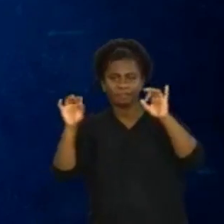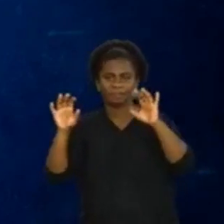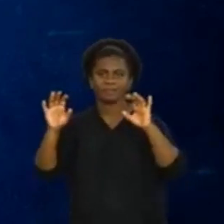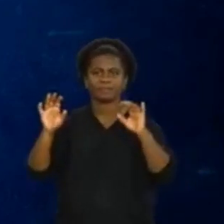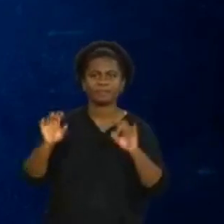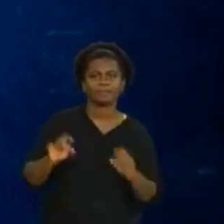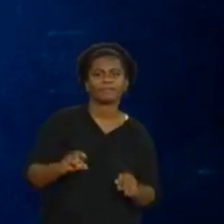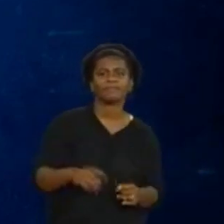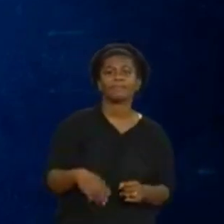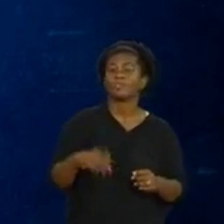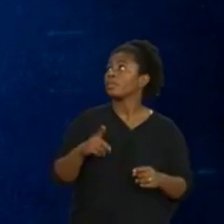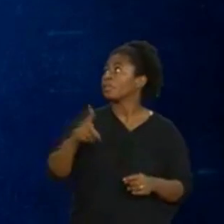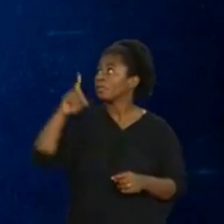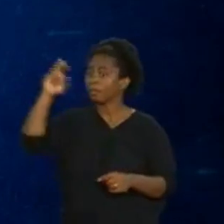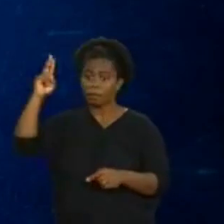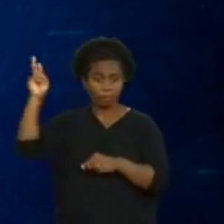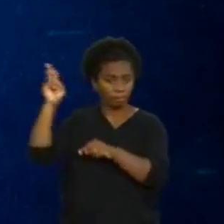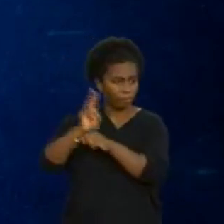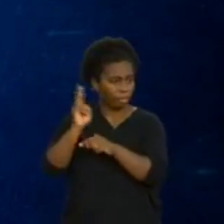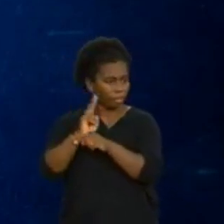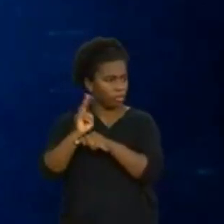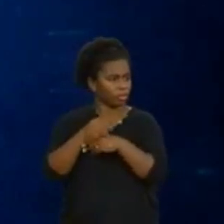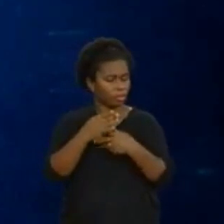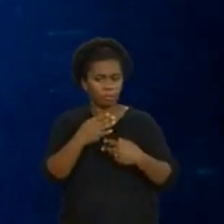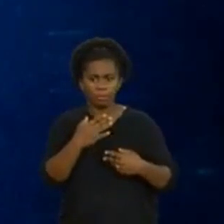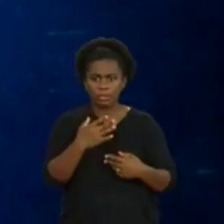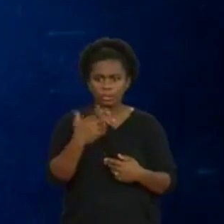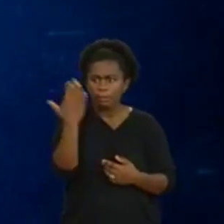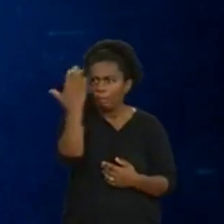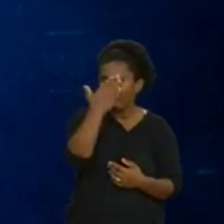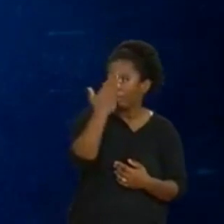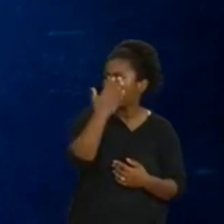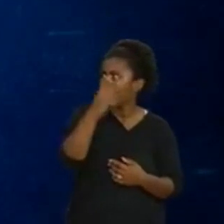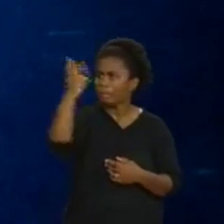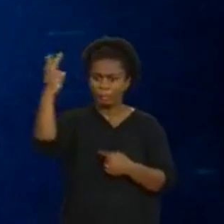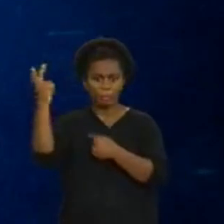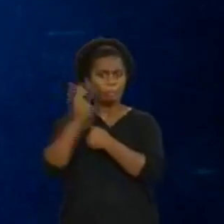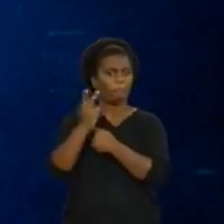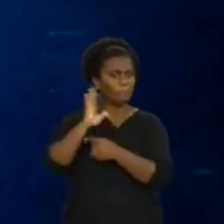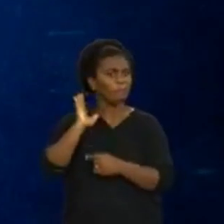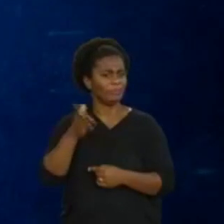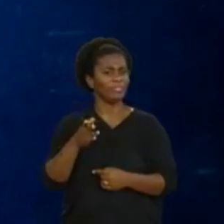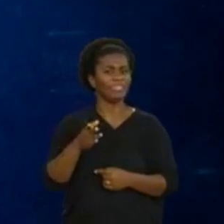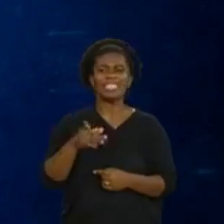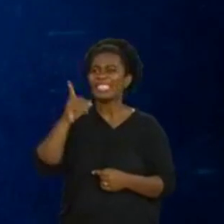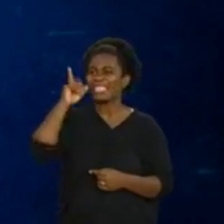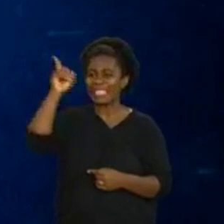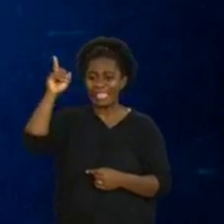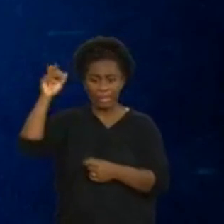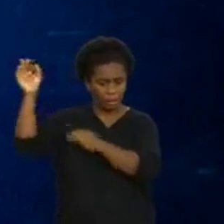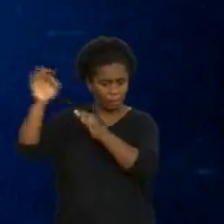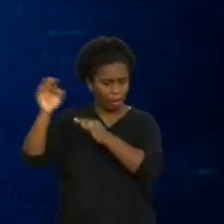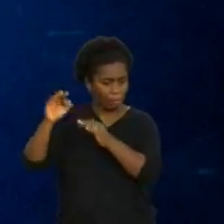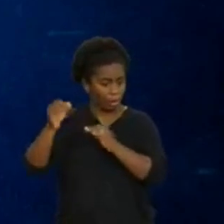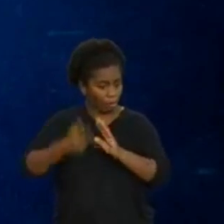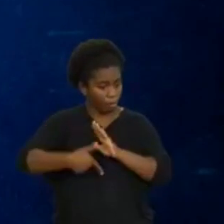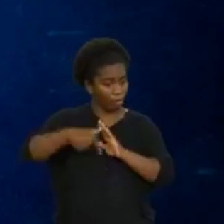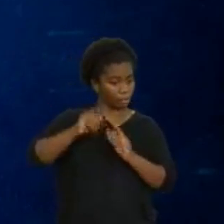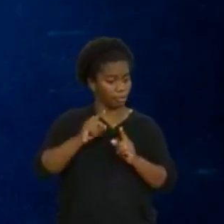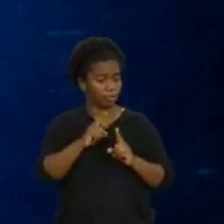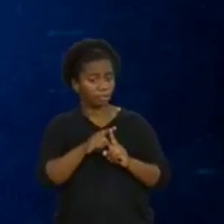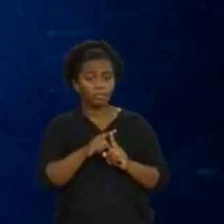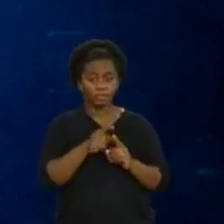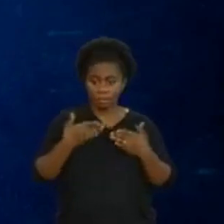especial. Livrou-me do que eu nem cheguei a ver. Pega os jornais. Tinha um plano certo antes de eu nascer.